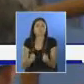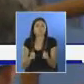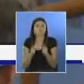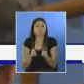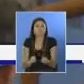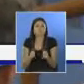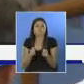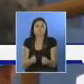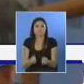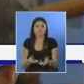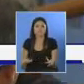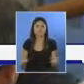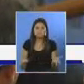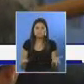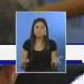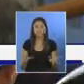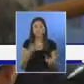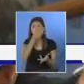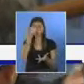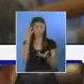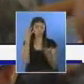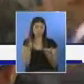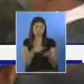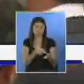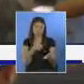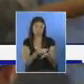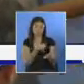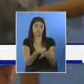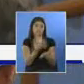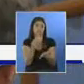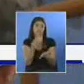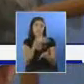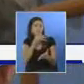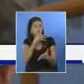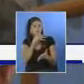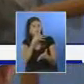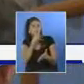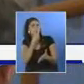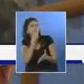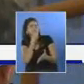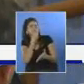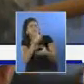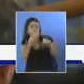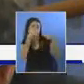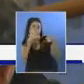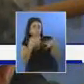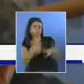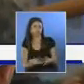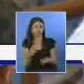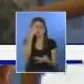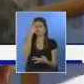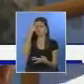impor os seus projetos. Se não tem condições de defendê-los com argumentos, com